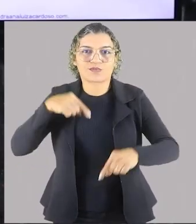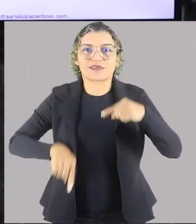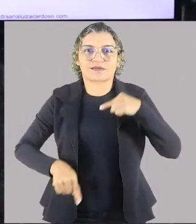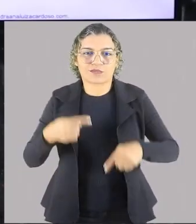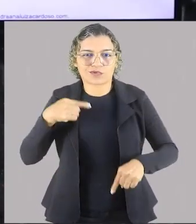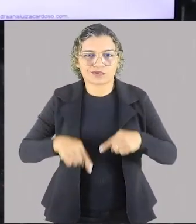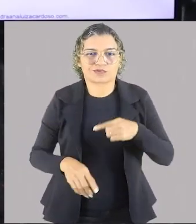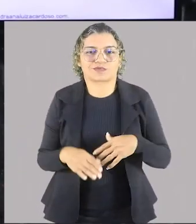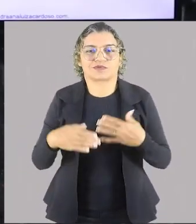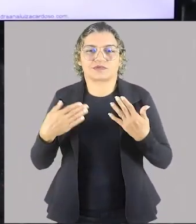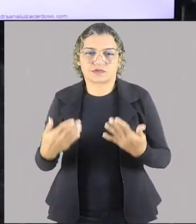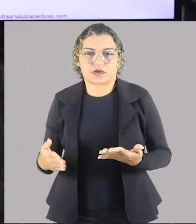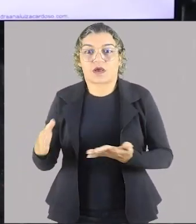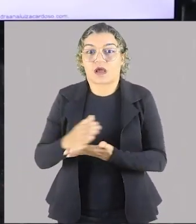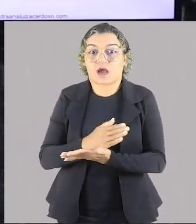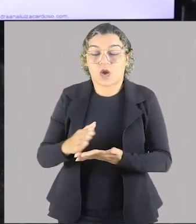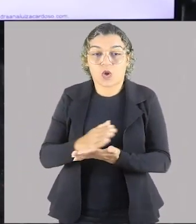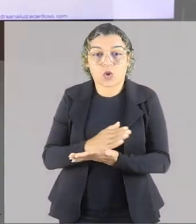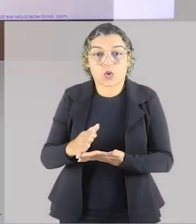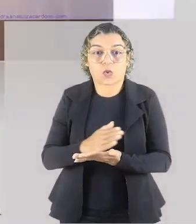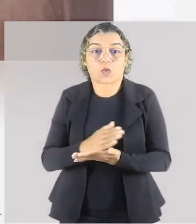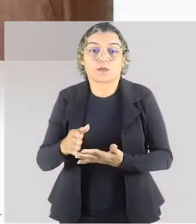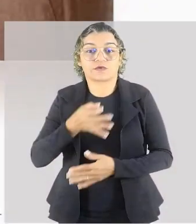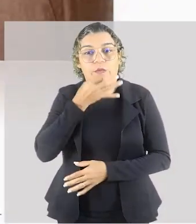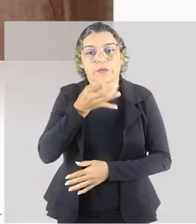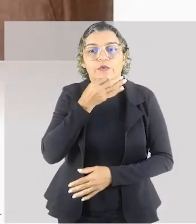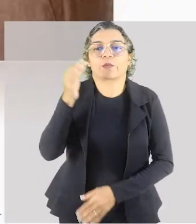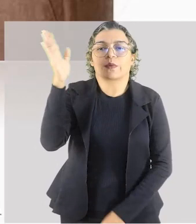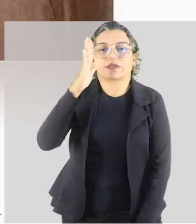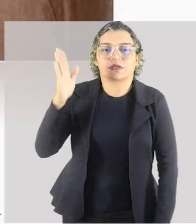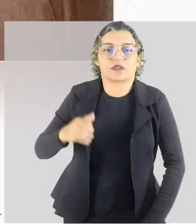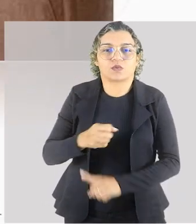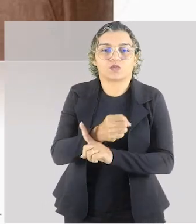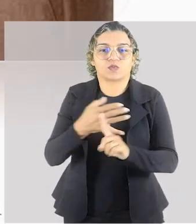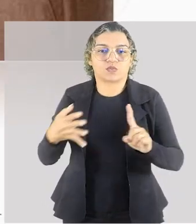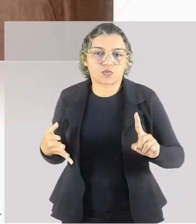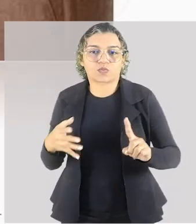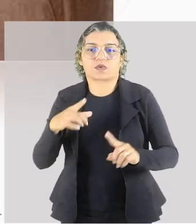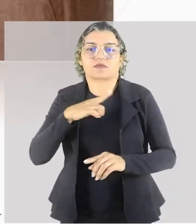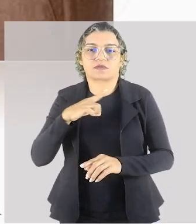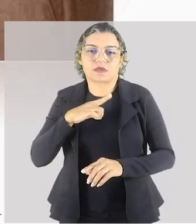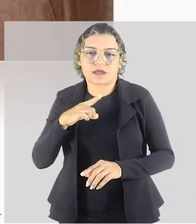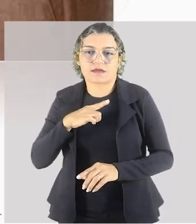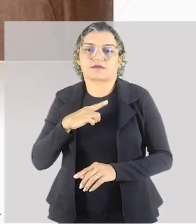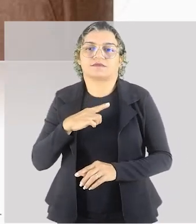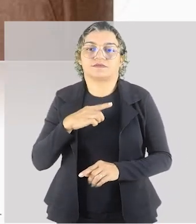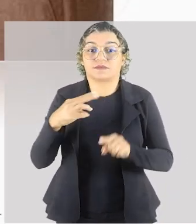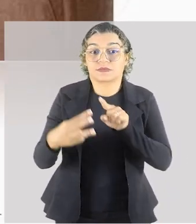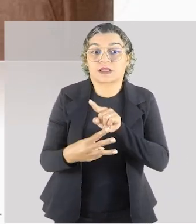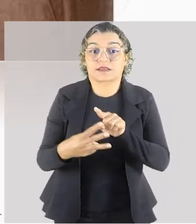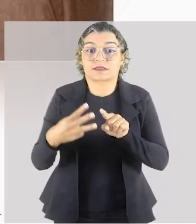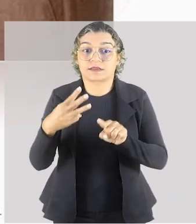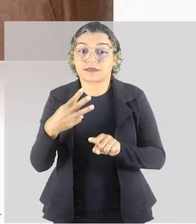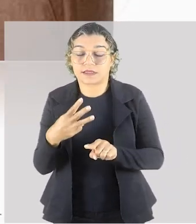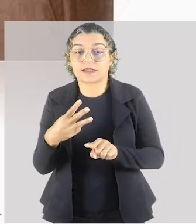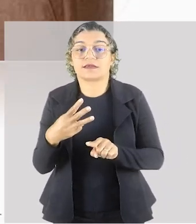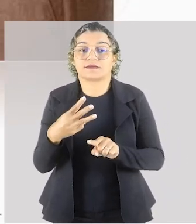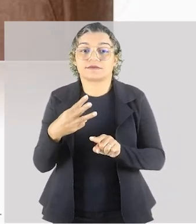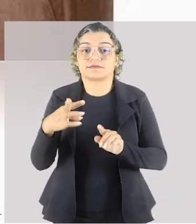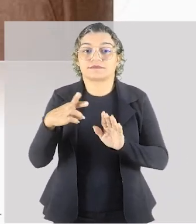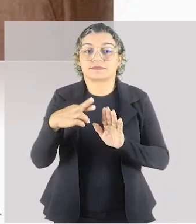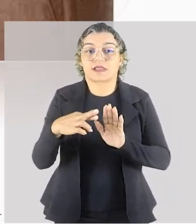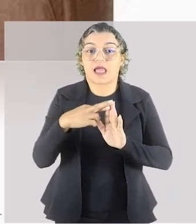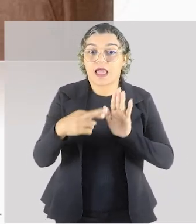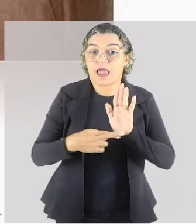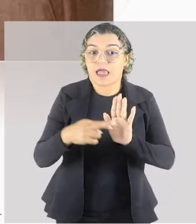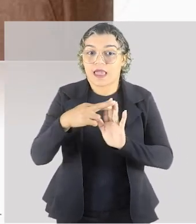Então, segundo os critérios brasileiros, a síndrome metabólica ocorre quando estão presentes 3 dos 5 critérios abaixo.